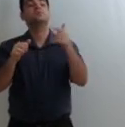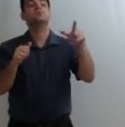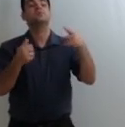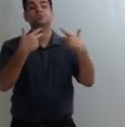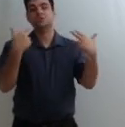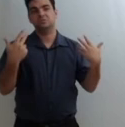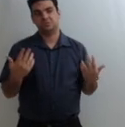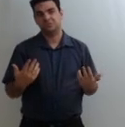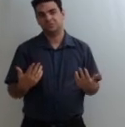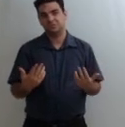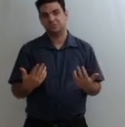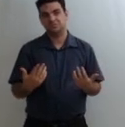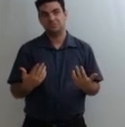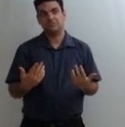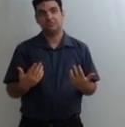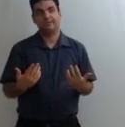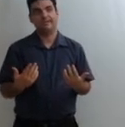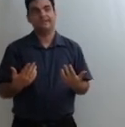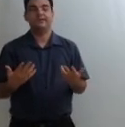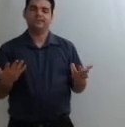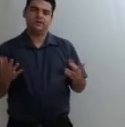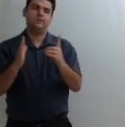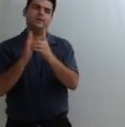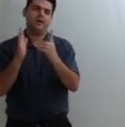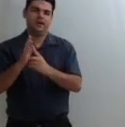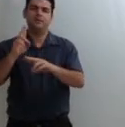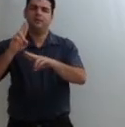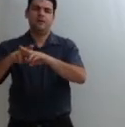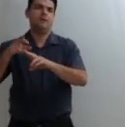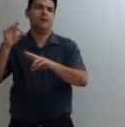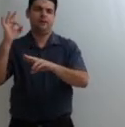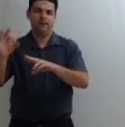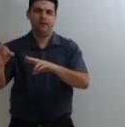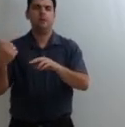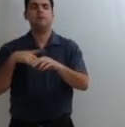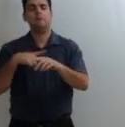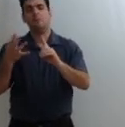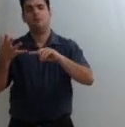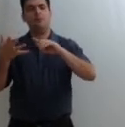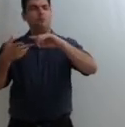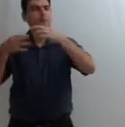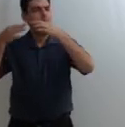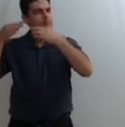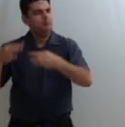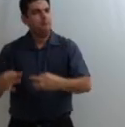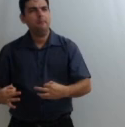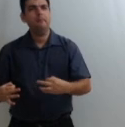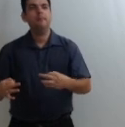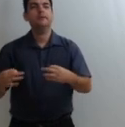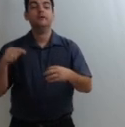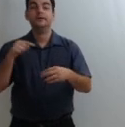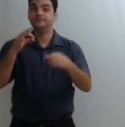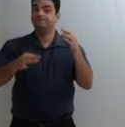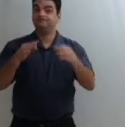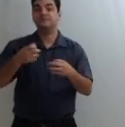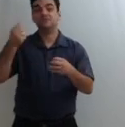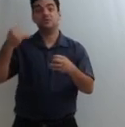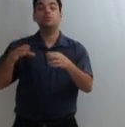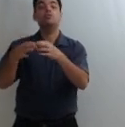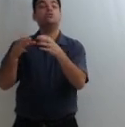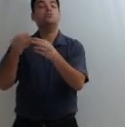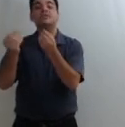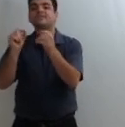não há que falar que o decreto prisional é desprovido de motivação, tendo visto destacado a gravidade concreta da conduta